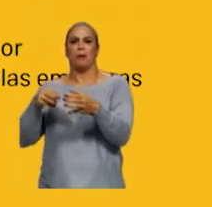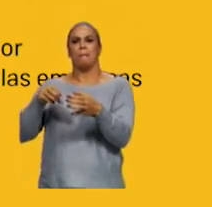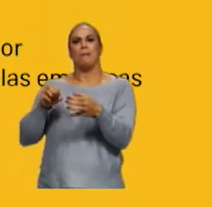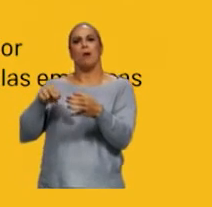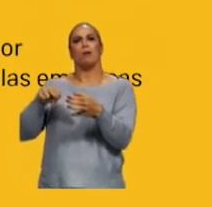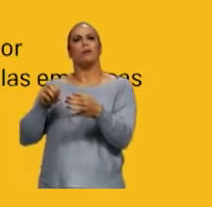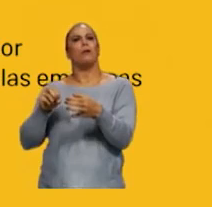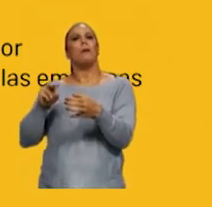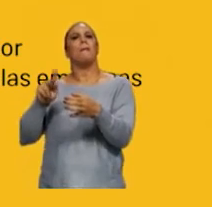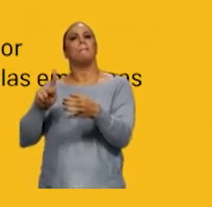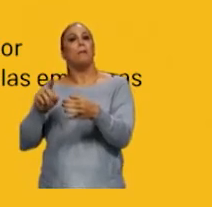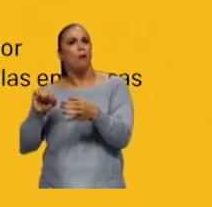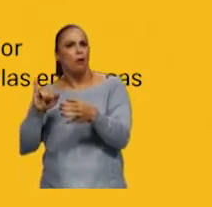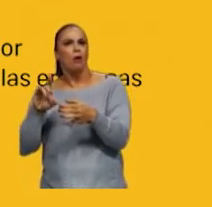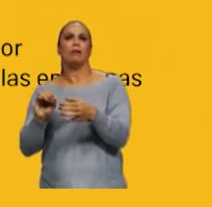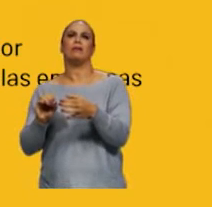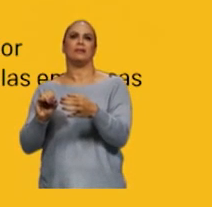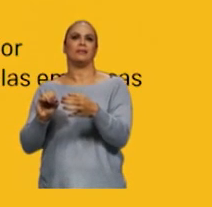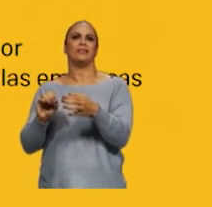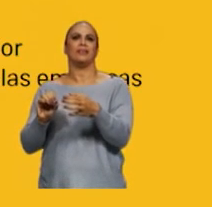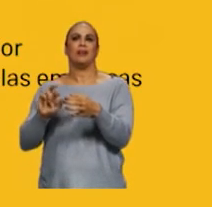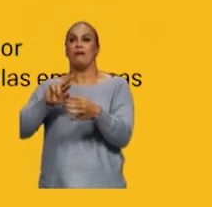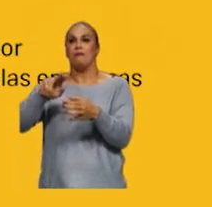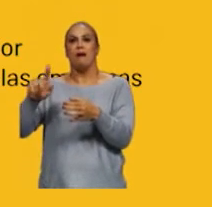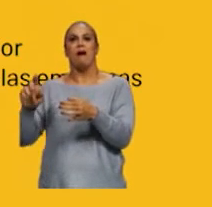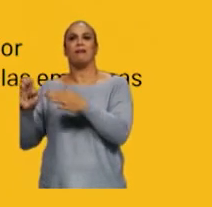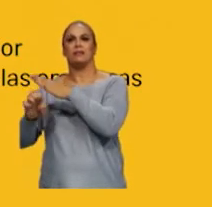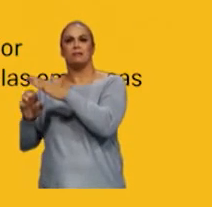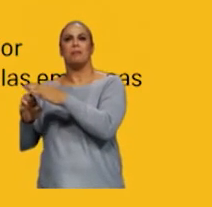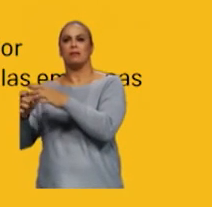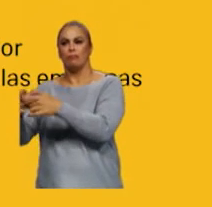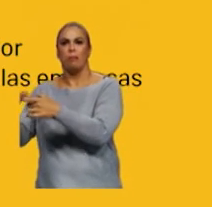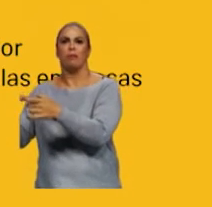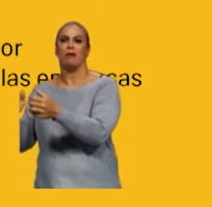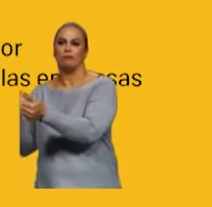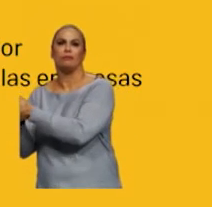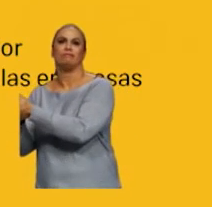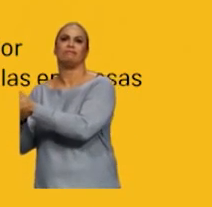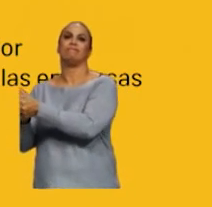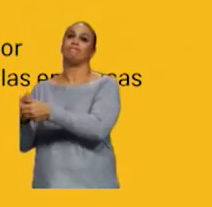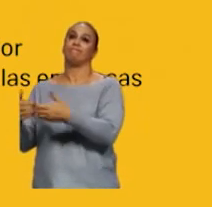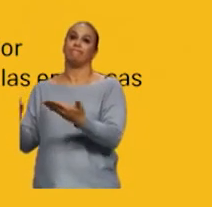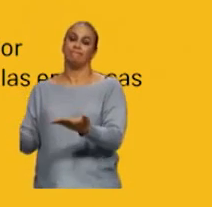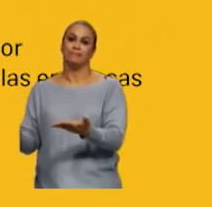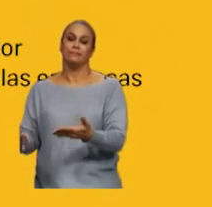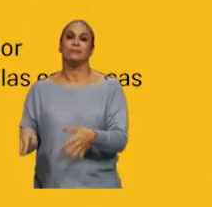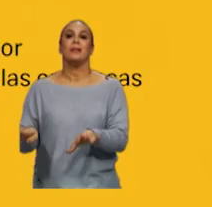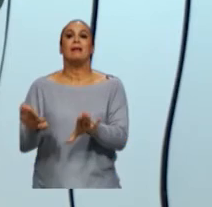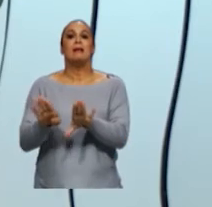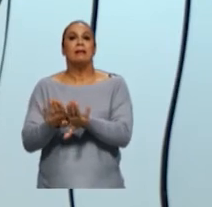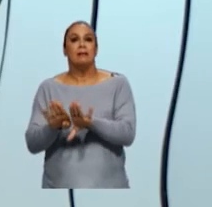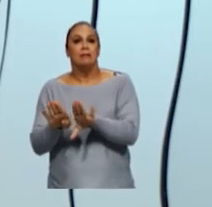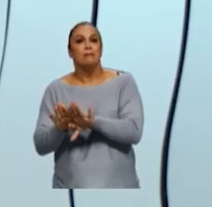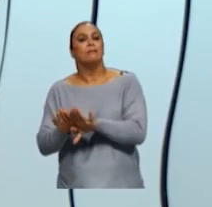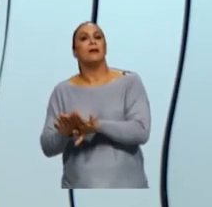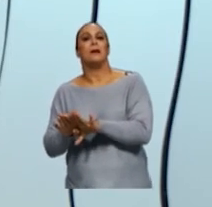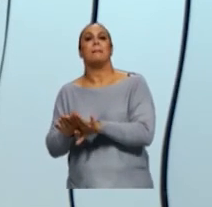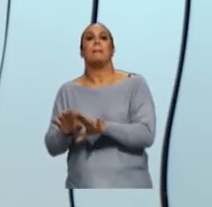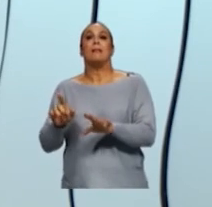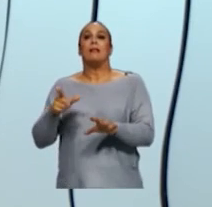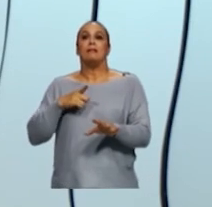trustes, né? O fenômeno da globalização ganha força, né? Porque essa interdependência, ela